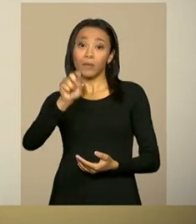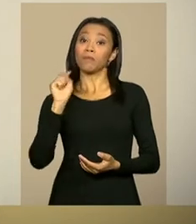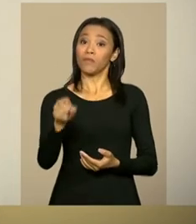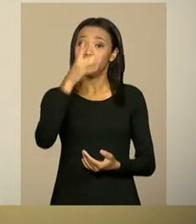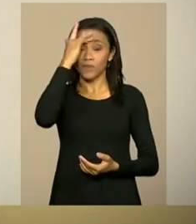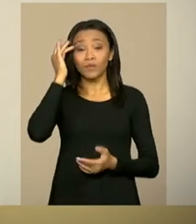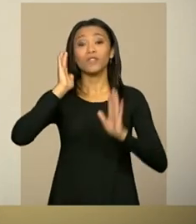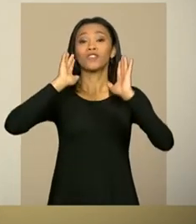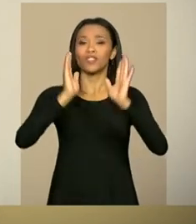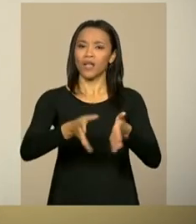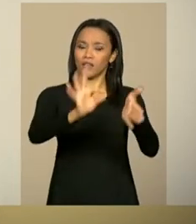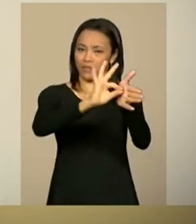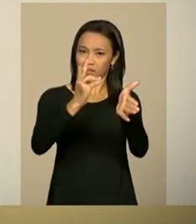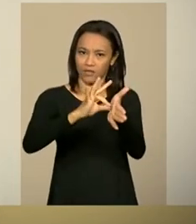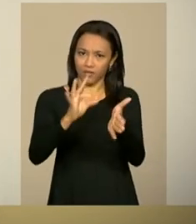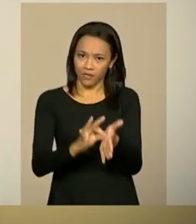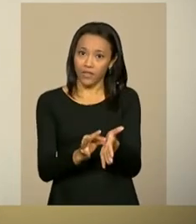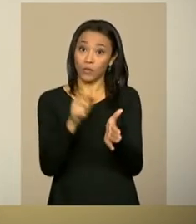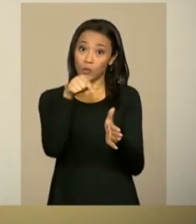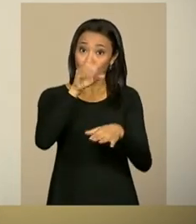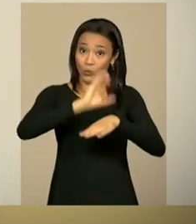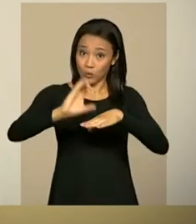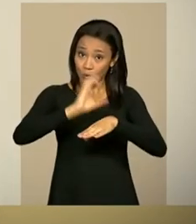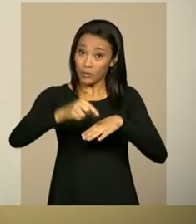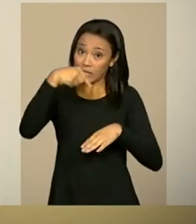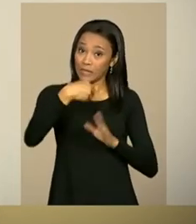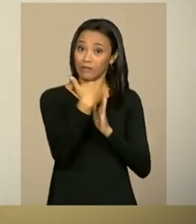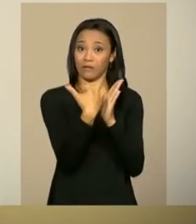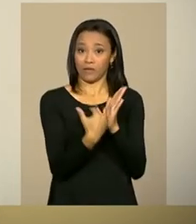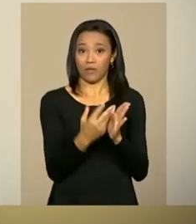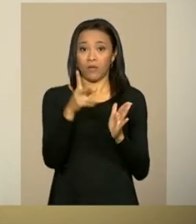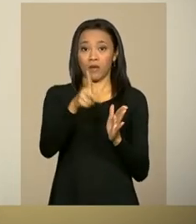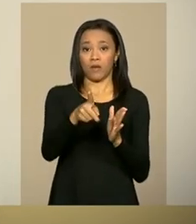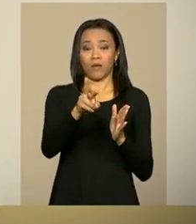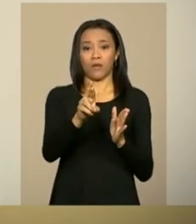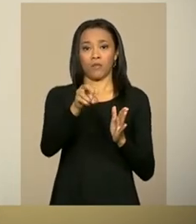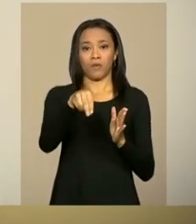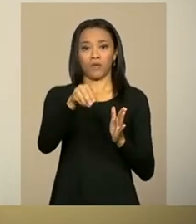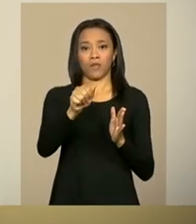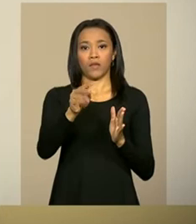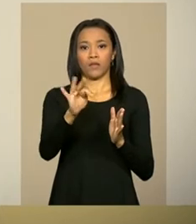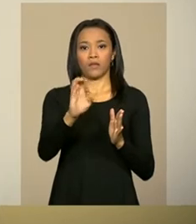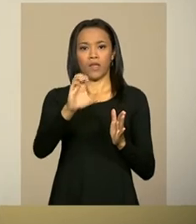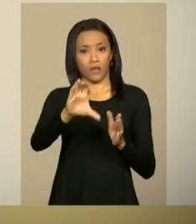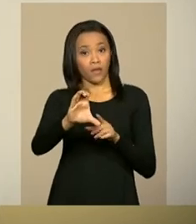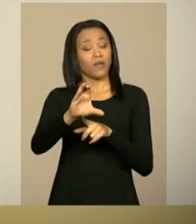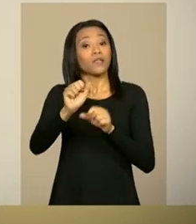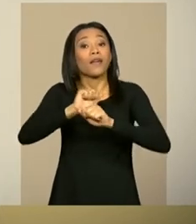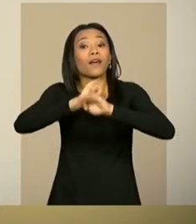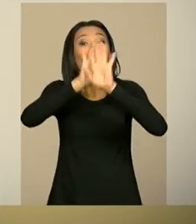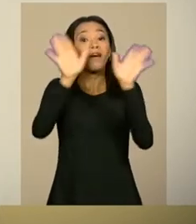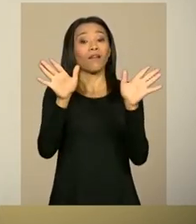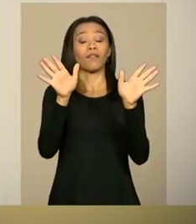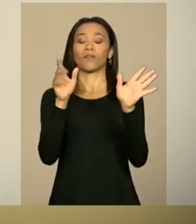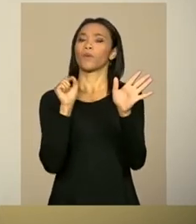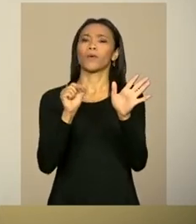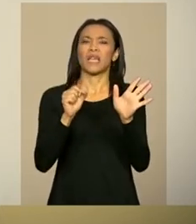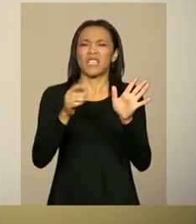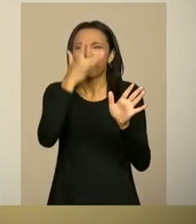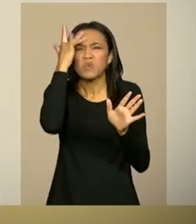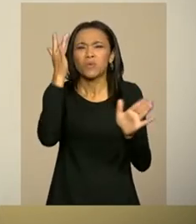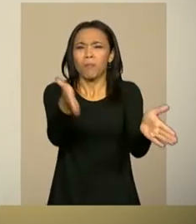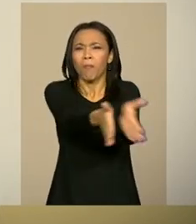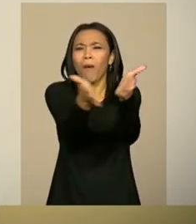programa já se inscreveram nos cursos do Pronatec isso tudo deixa claro que o brasileiro incluindo os mais